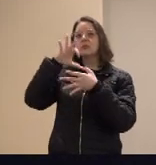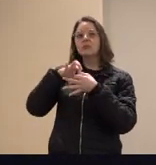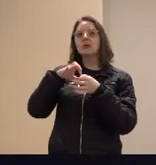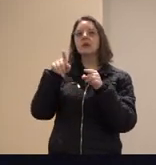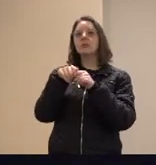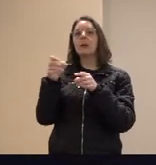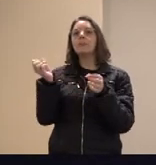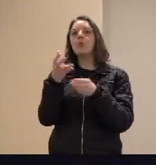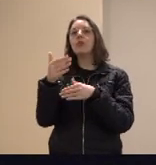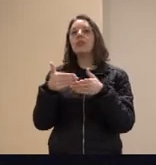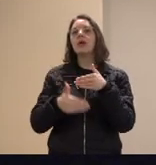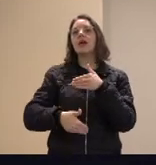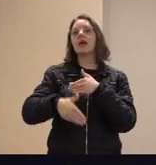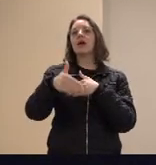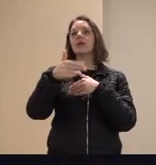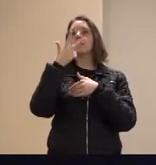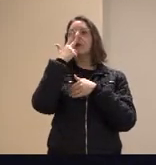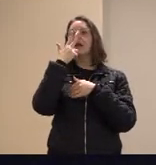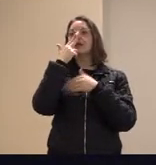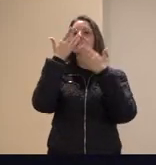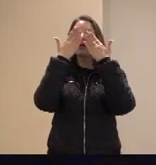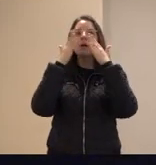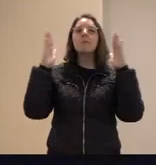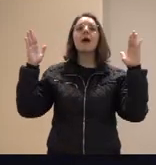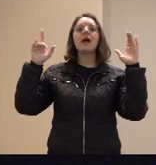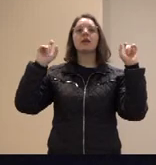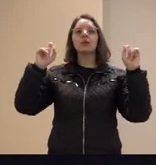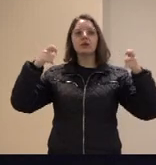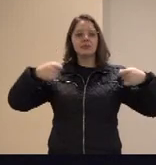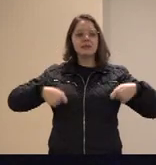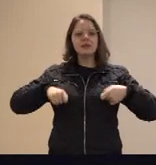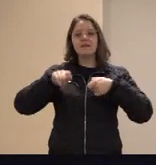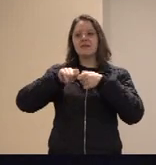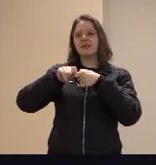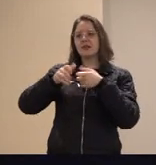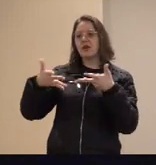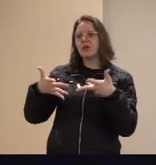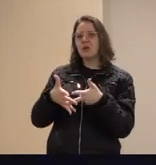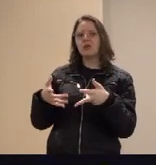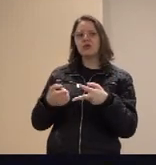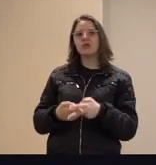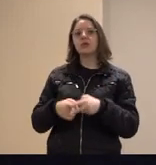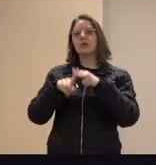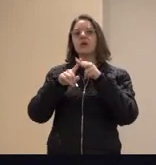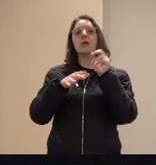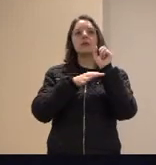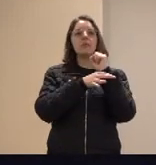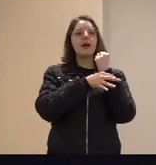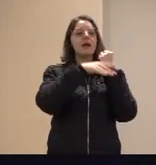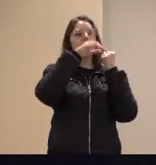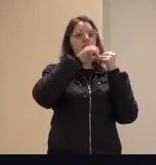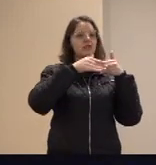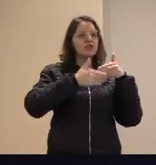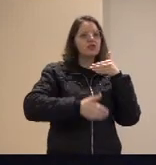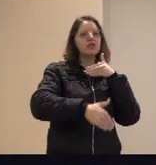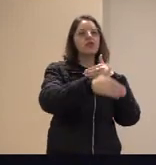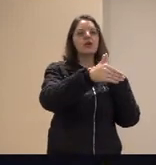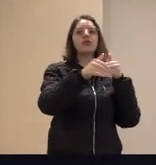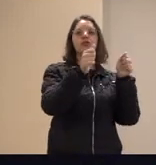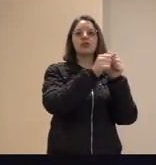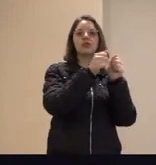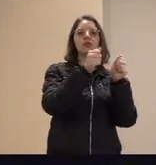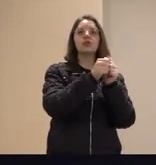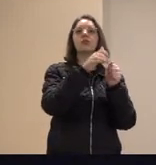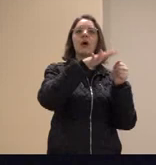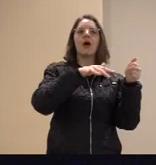que uma visão muito atual do que se tem que fazer, das mudanças que a gente precisa garantir, a partir do judiciário, inclusive, como o senhor mesmo